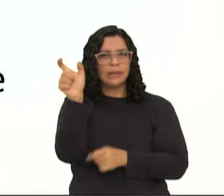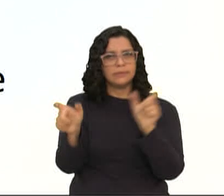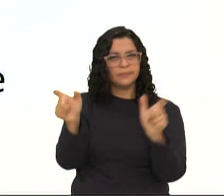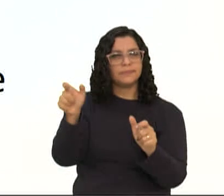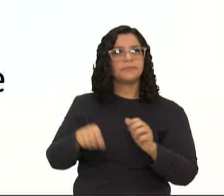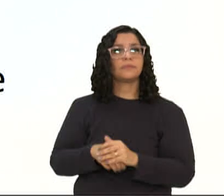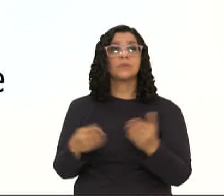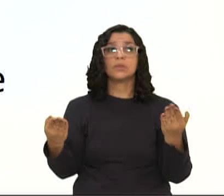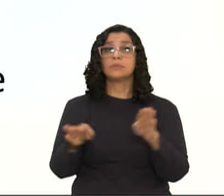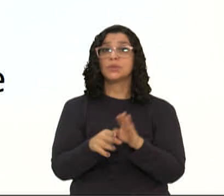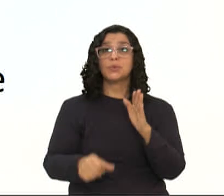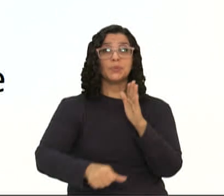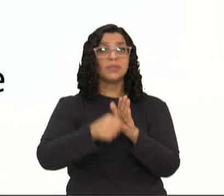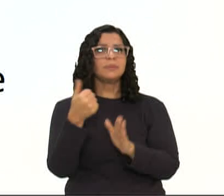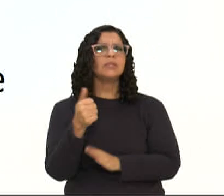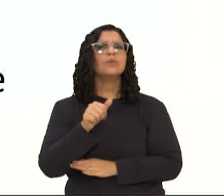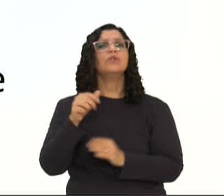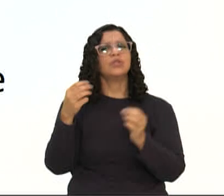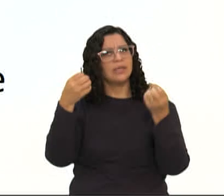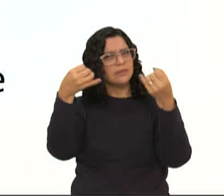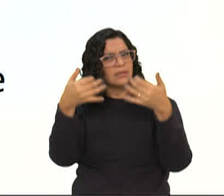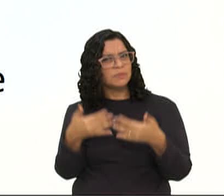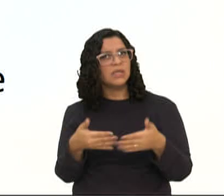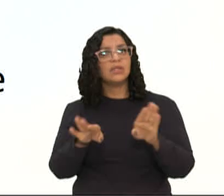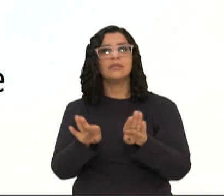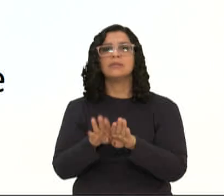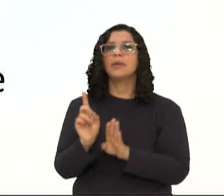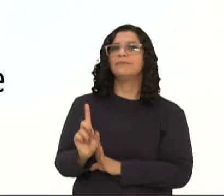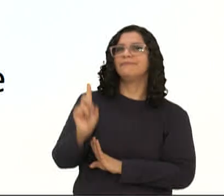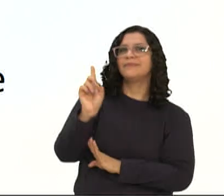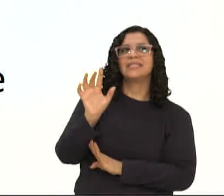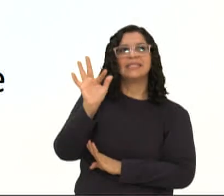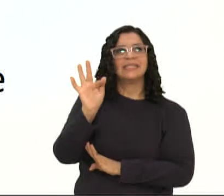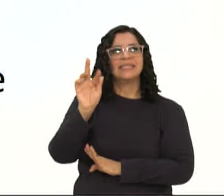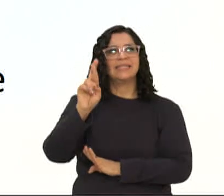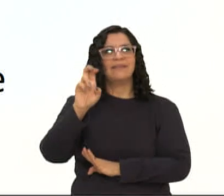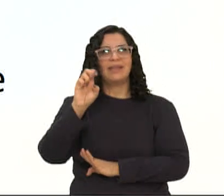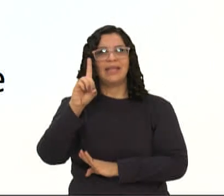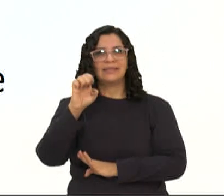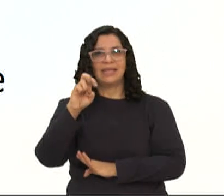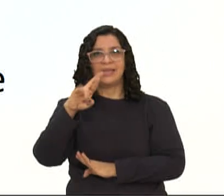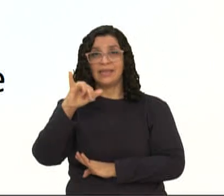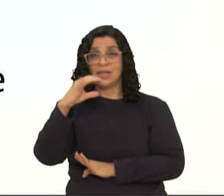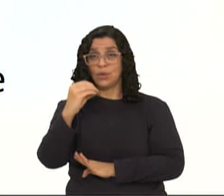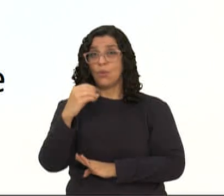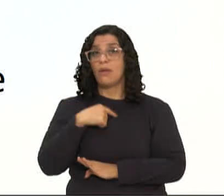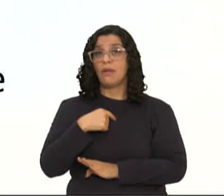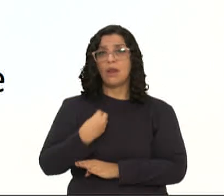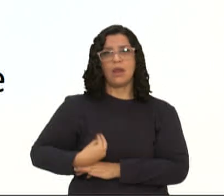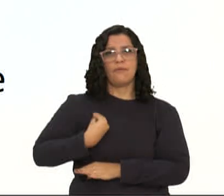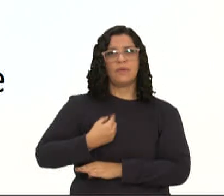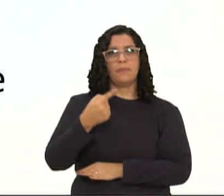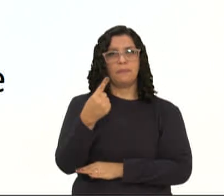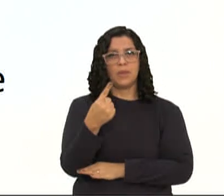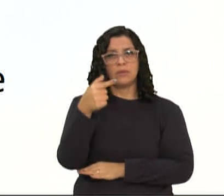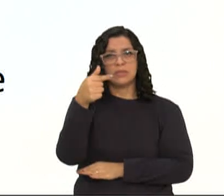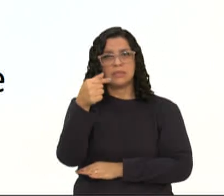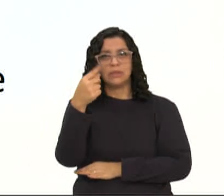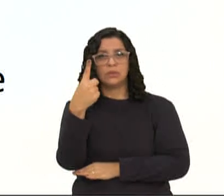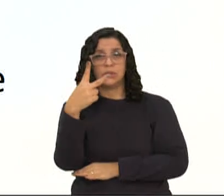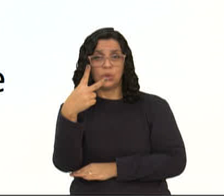deles. E o primeiro deles, como eu já falei no caso Voltaire, é Frederico II. Ele viveu entre 1712